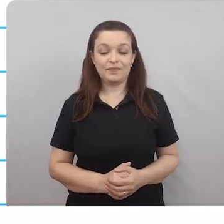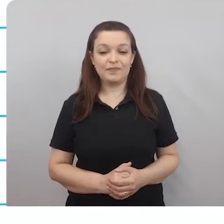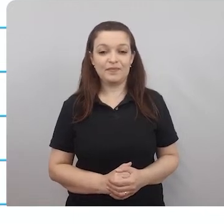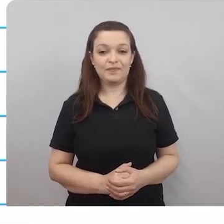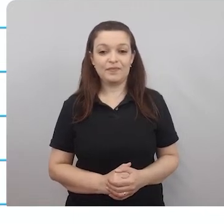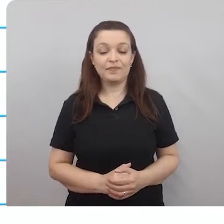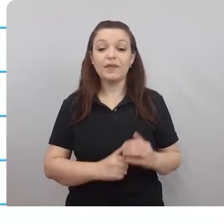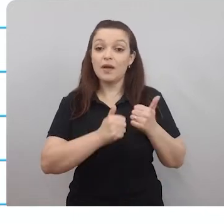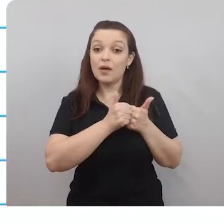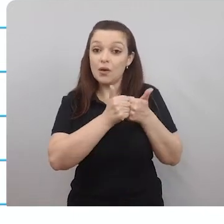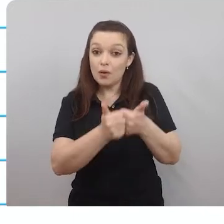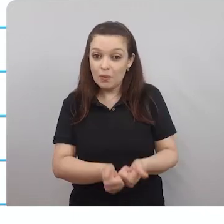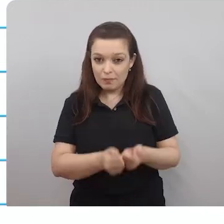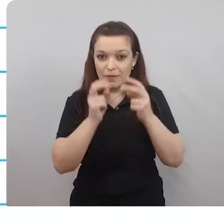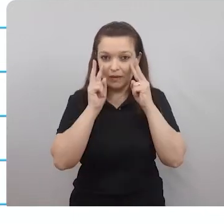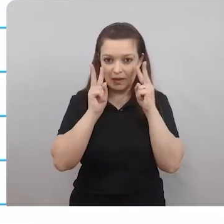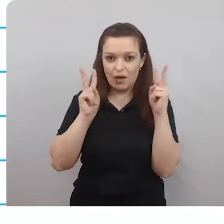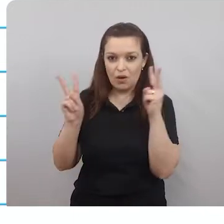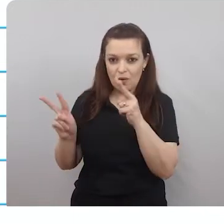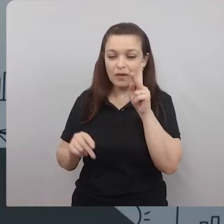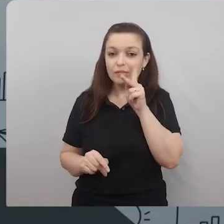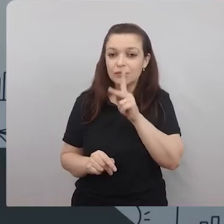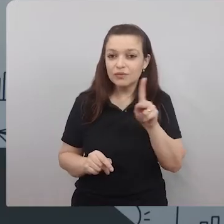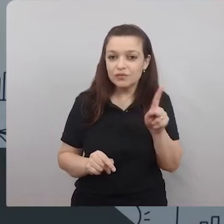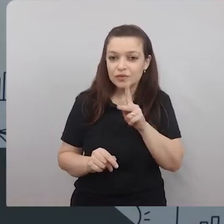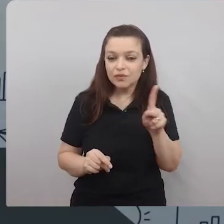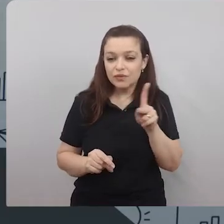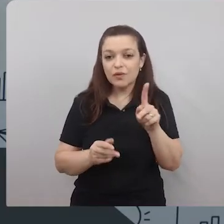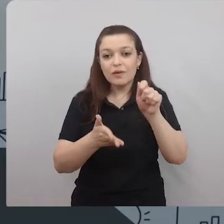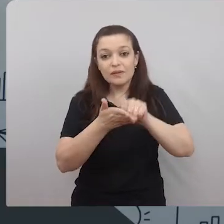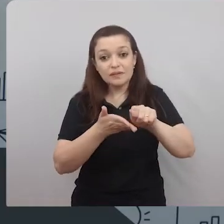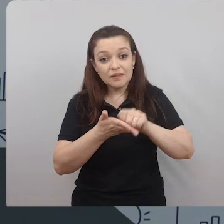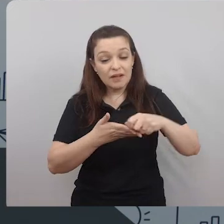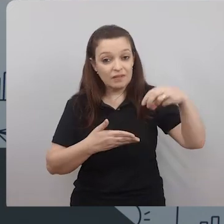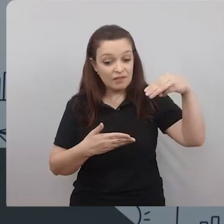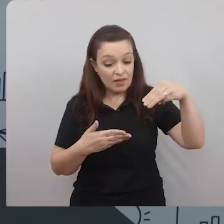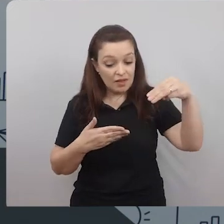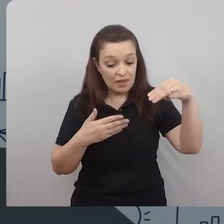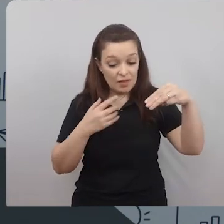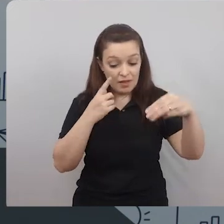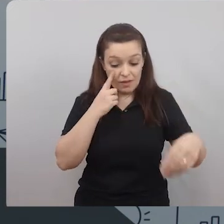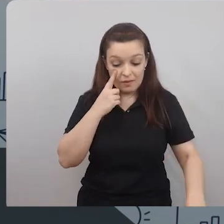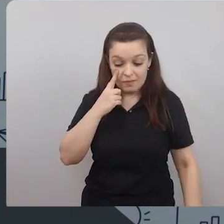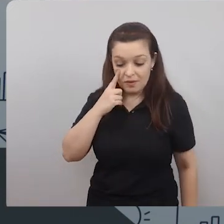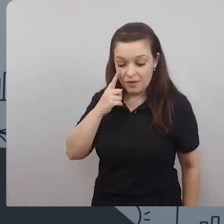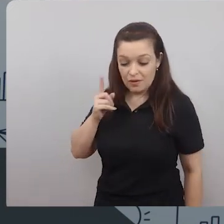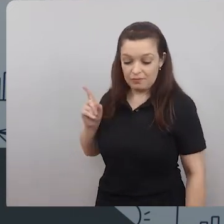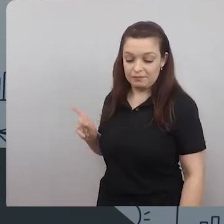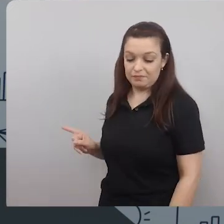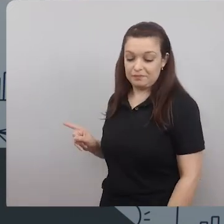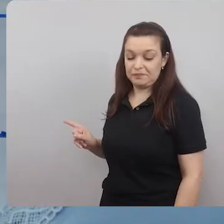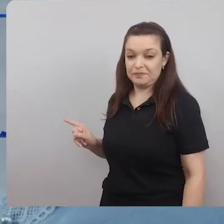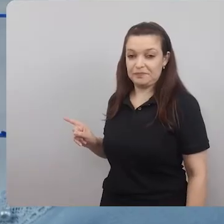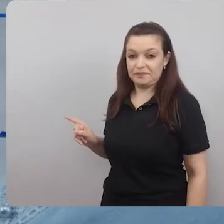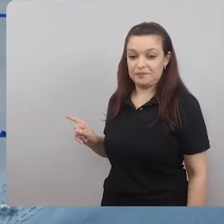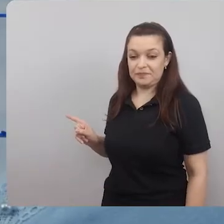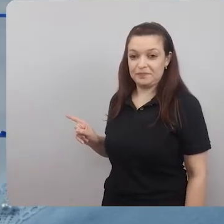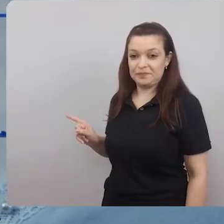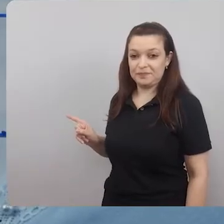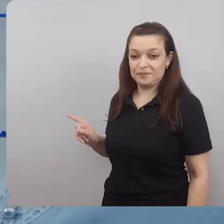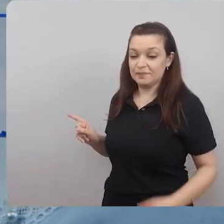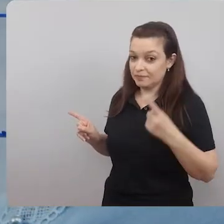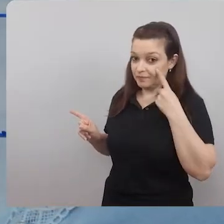aqui, acompanhem comigo. Então, eu começo aqui embaixo na linha. Eu vou subir,